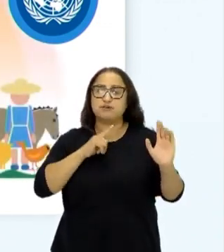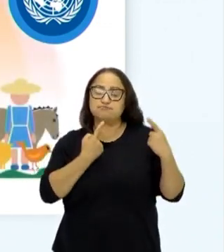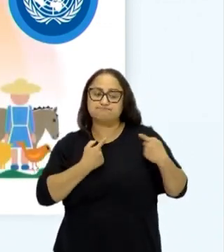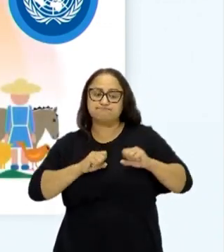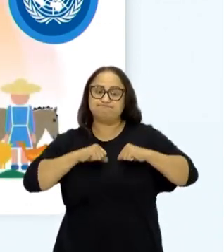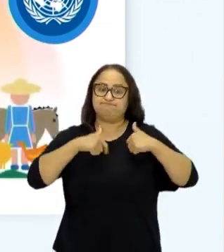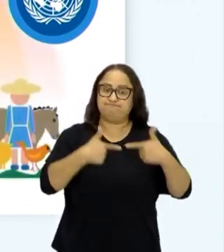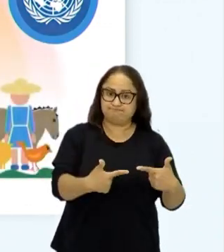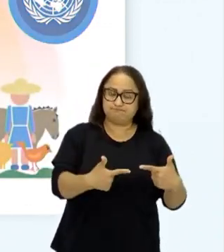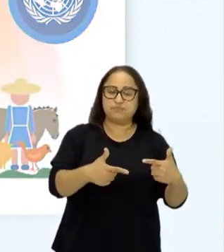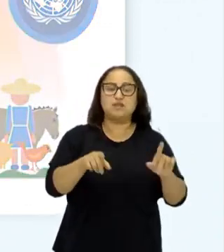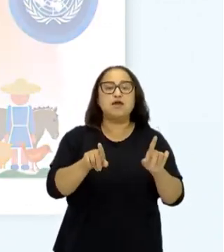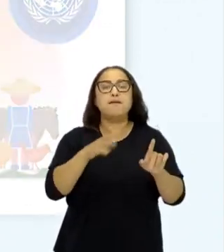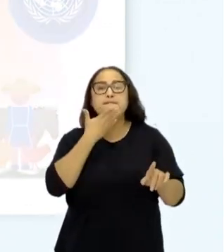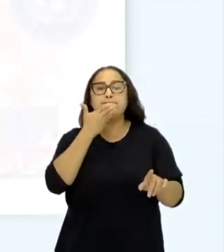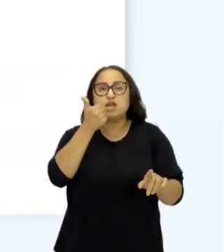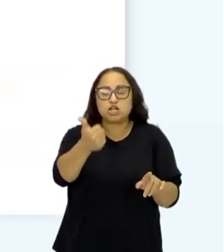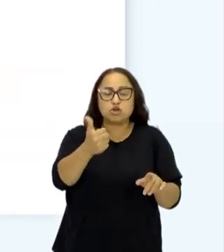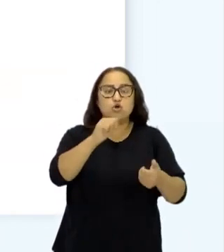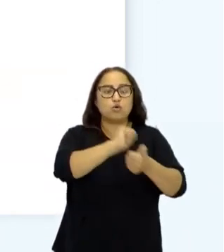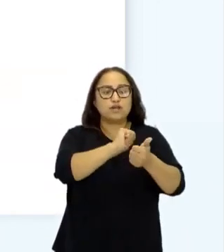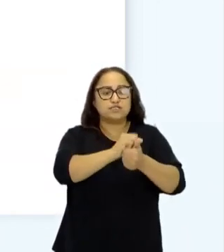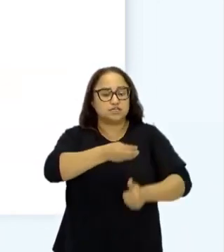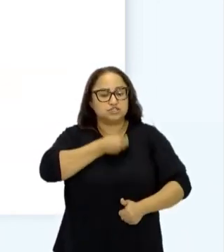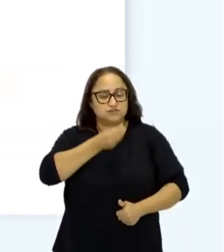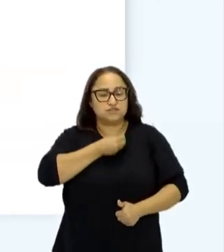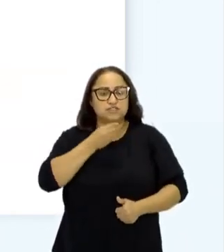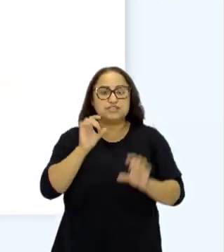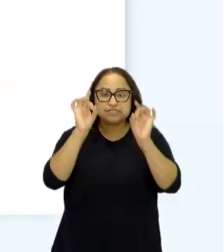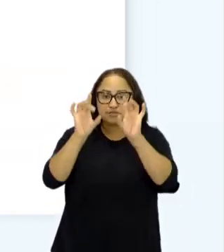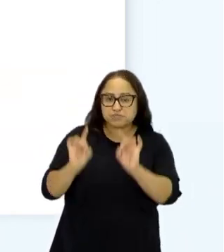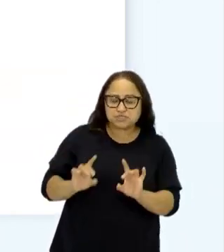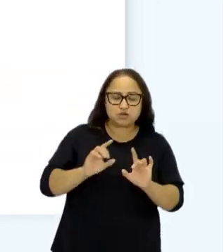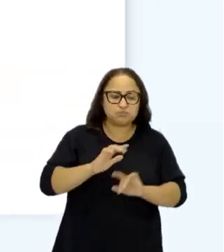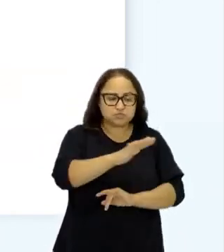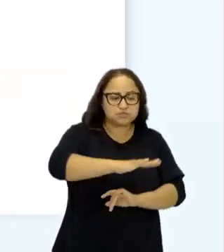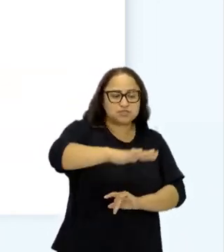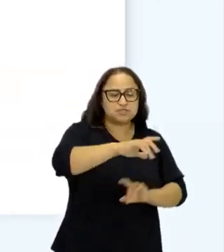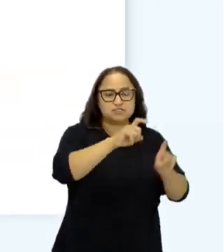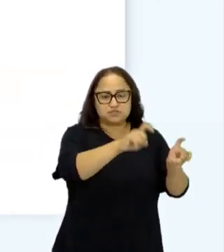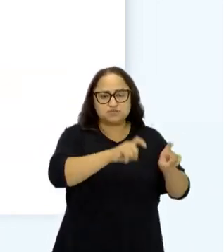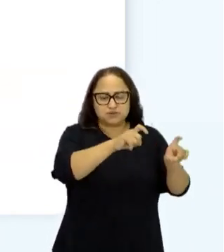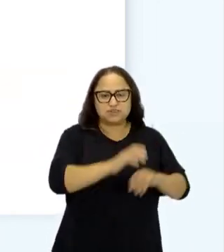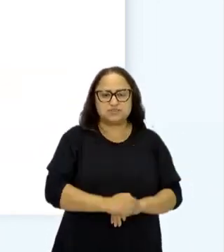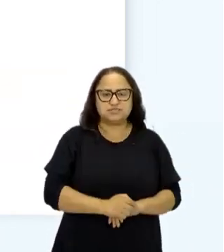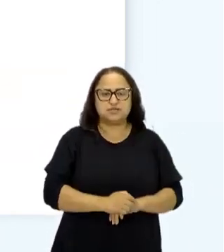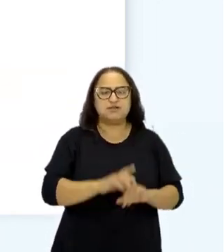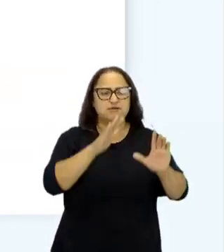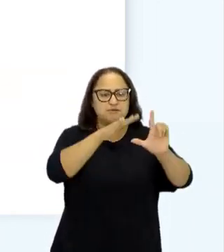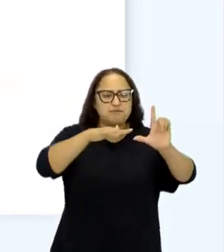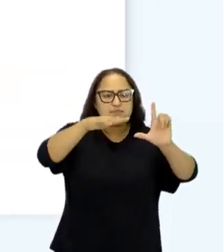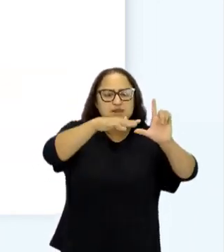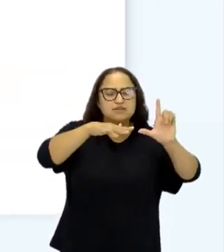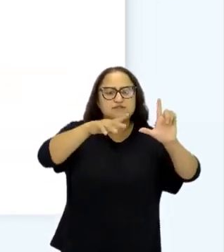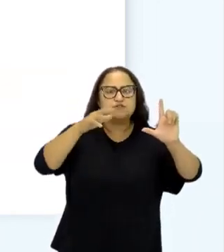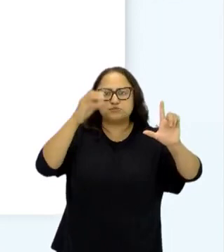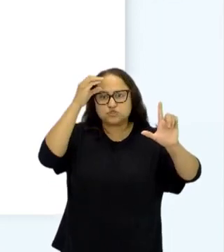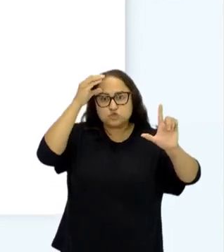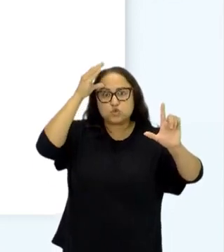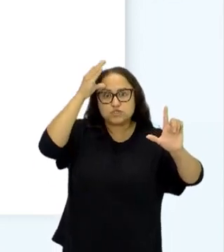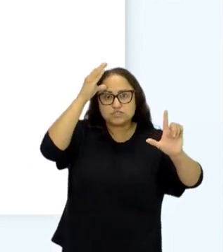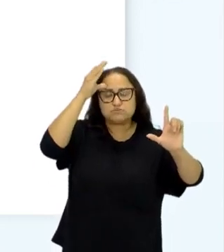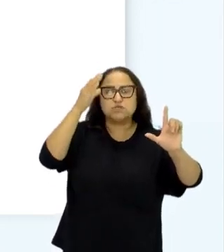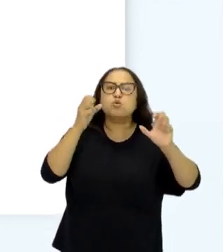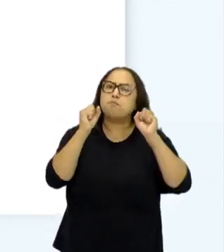melhorando a qualidade de vida, especialmente nas áreas rurais. A plataforma de conhecimento da agricultura familiar permite o acesso livre